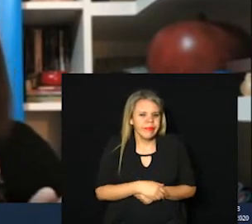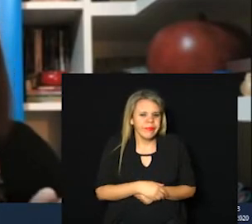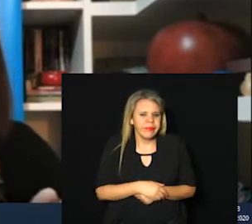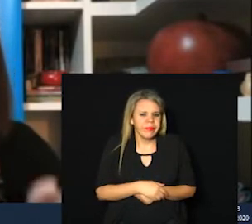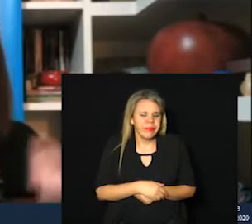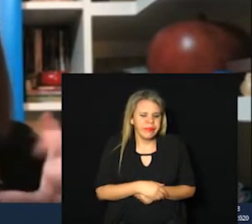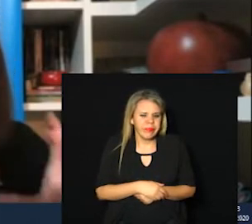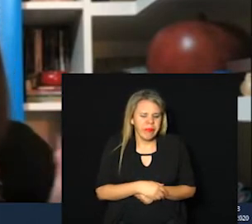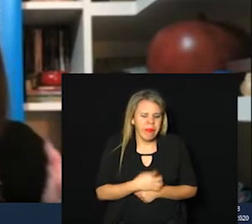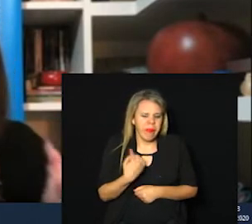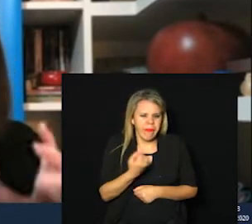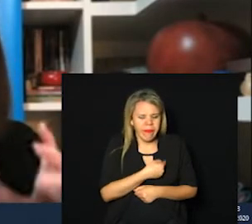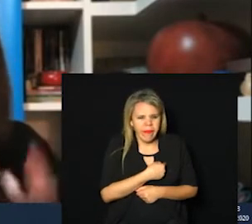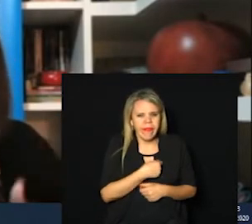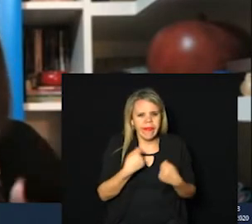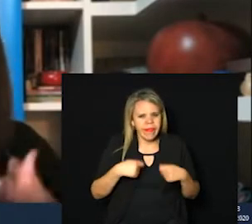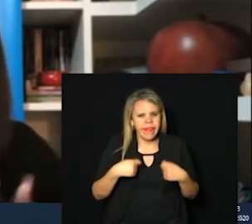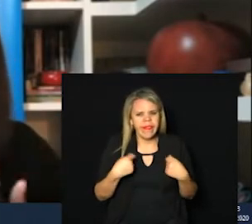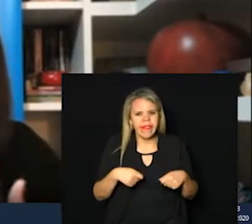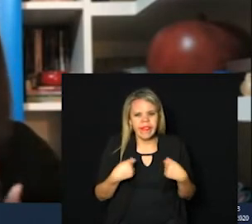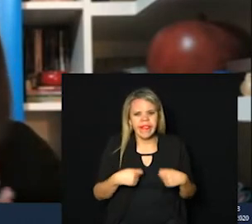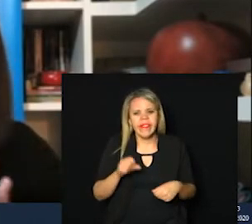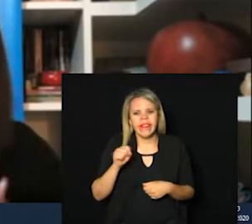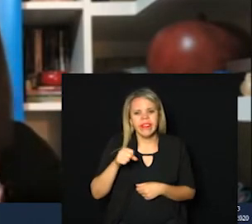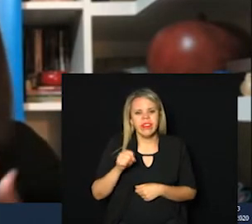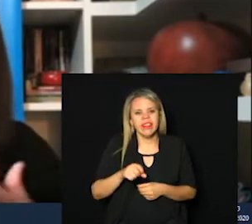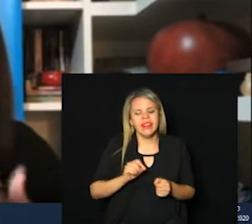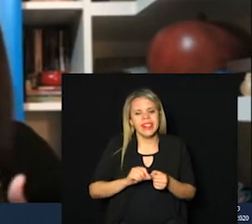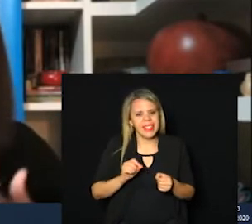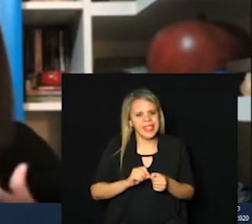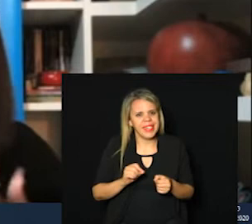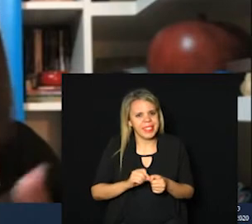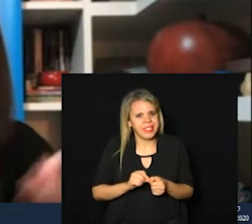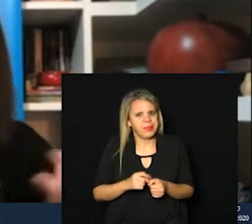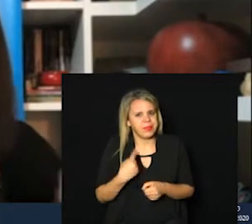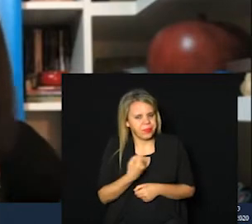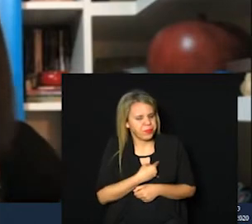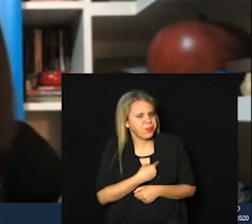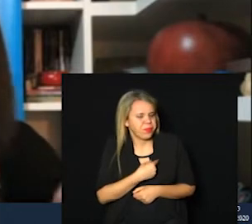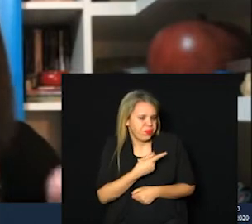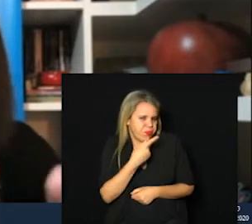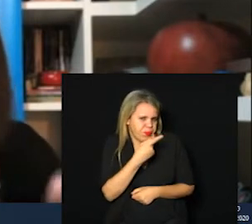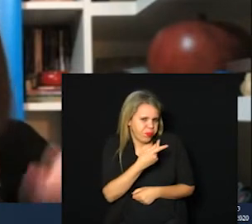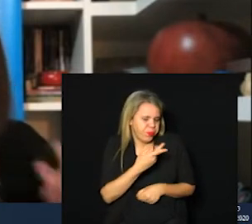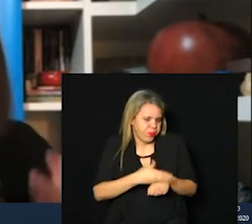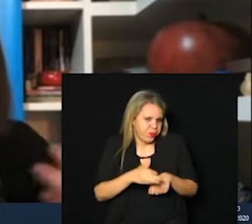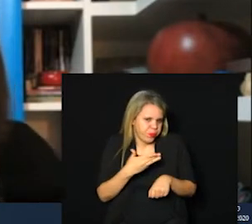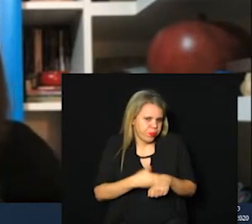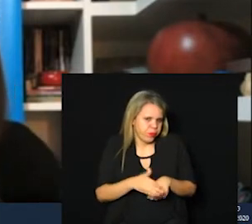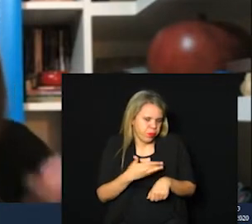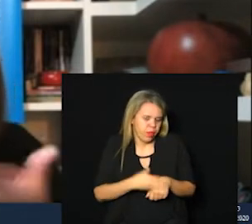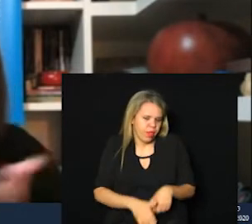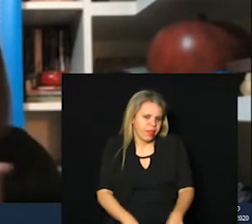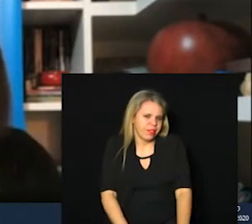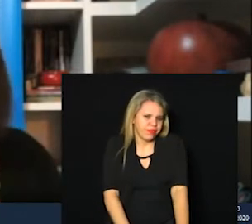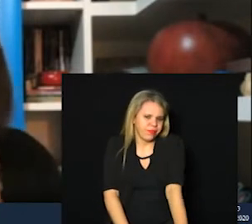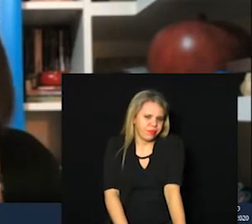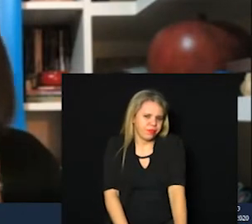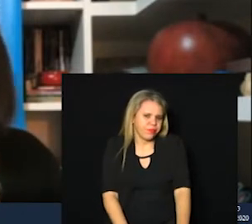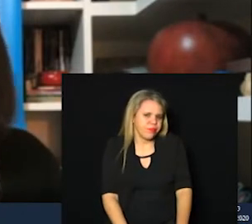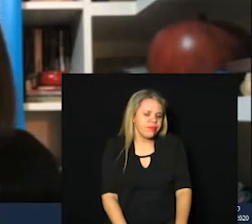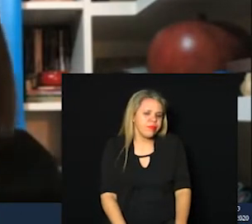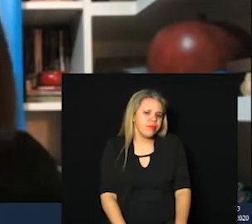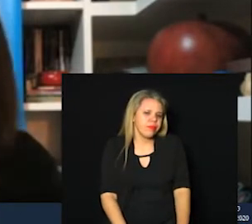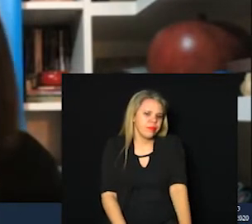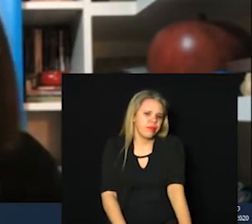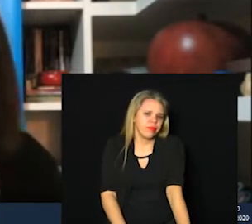Porque nós precisamos, sim, fazer aquilo que nós dizemos, né? Walk the talk, seguir o